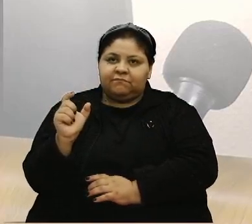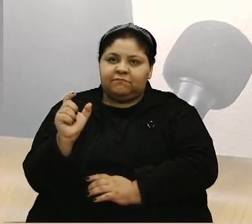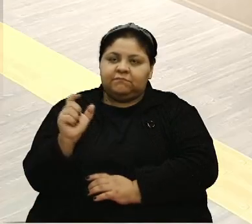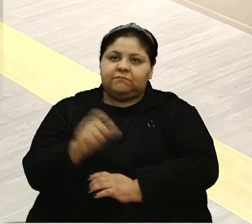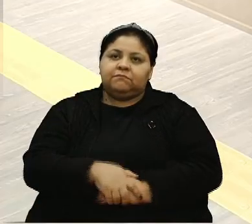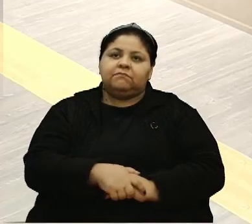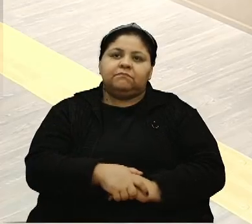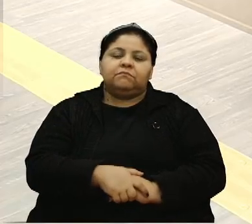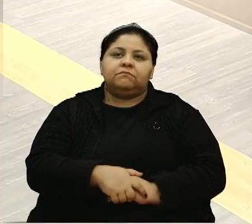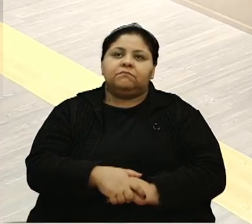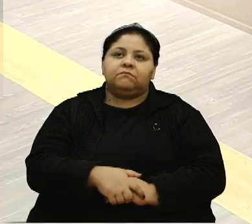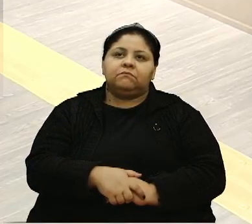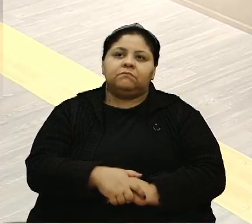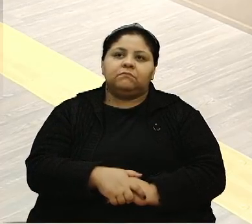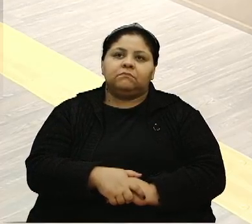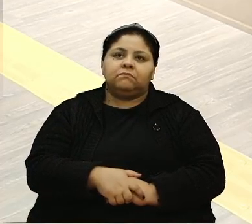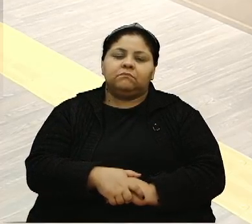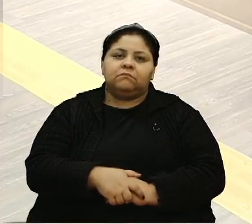relator.